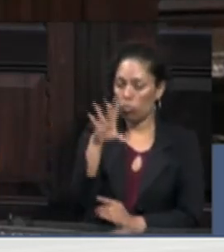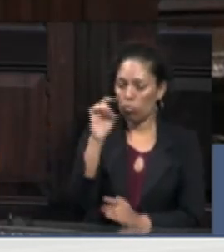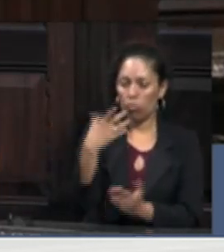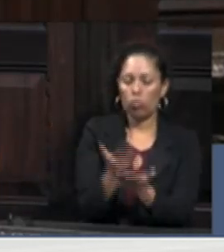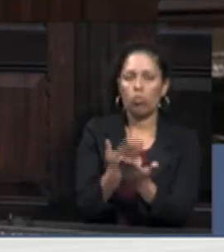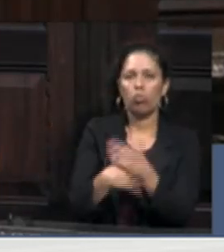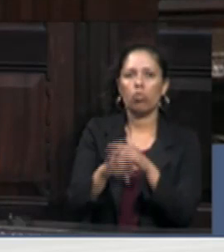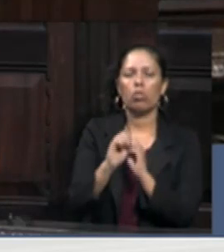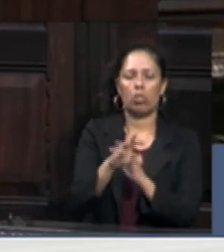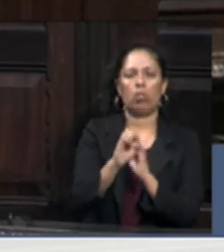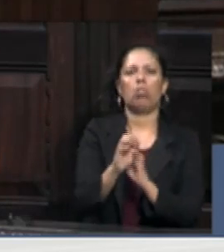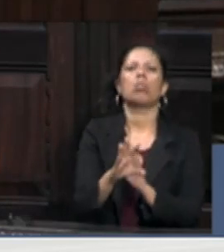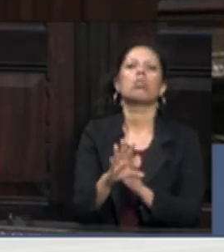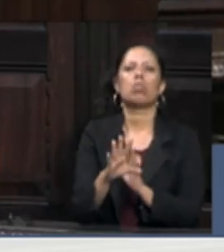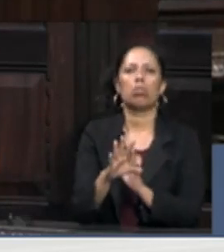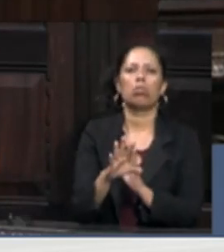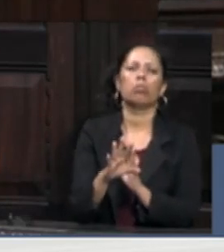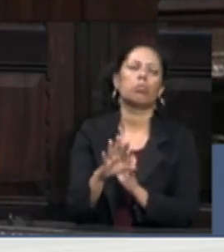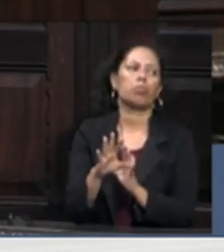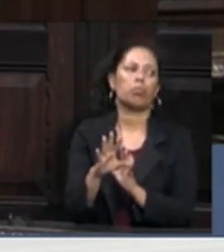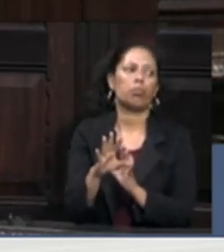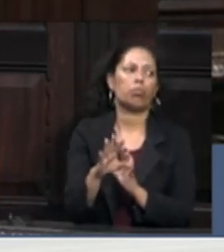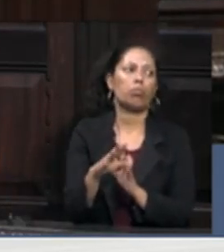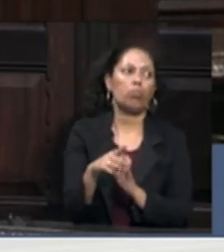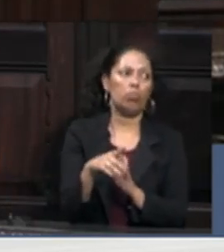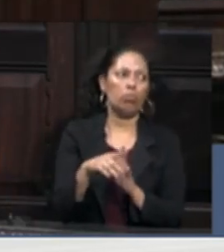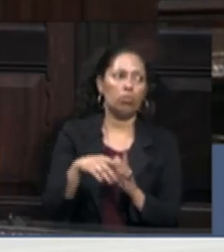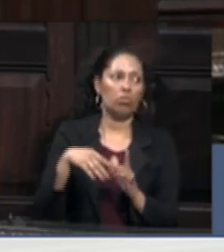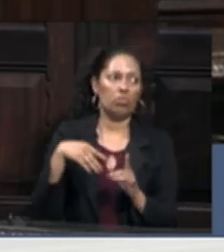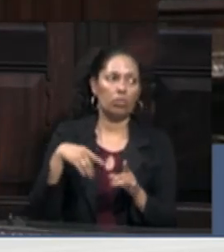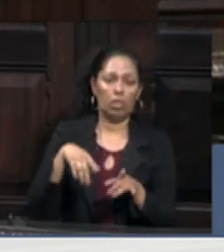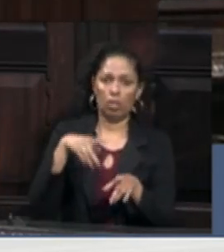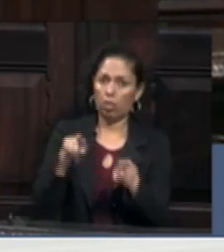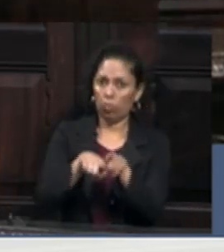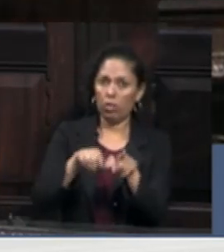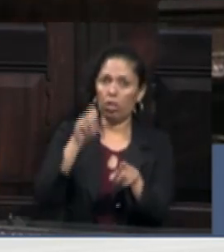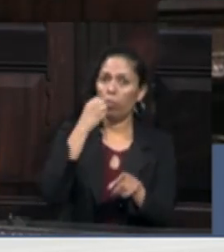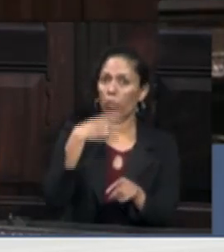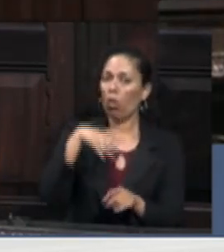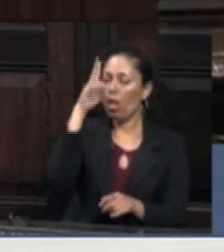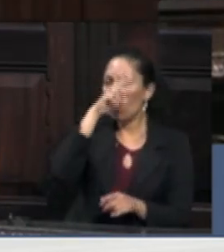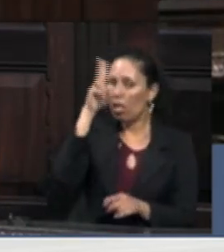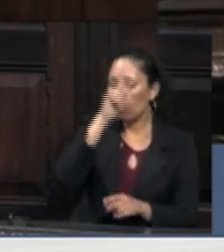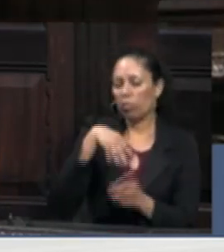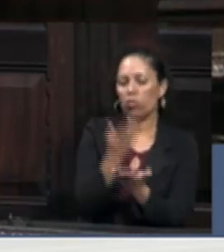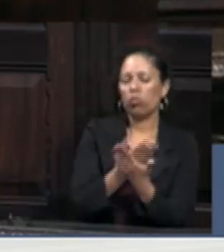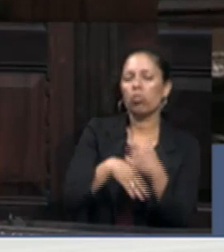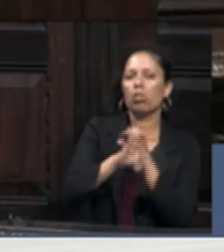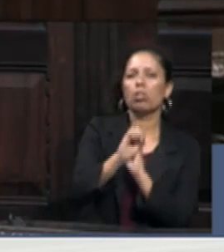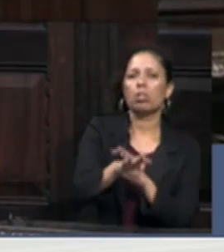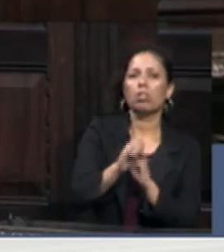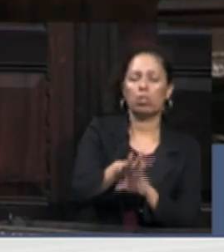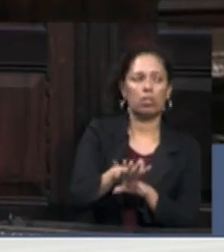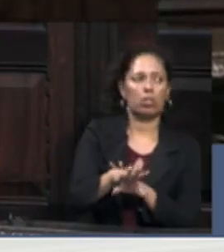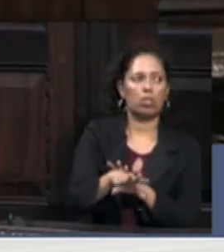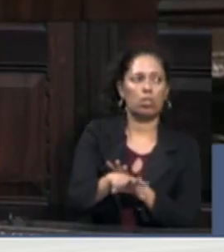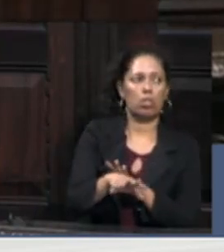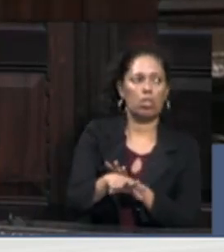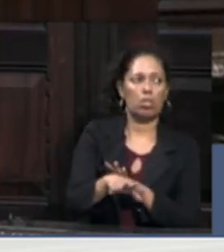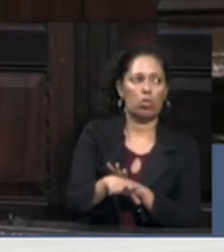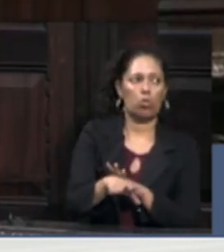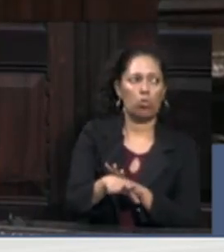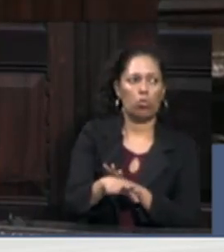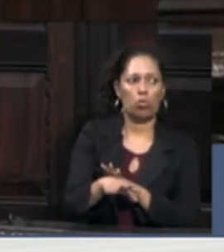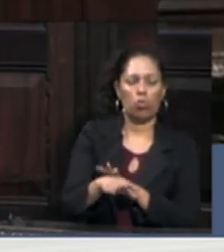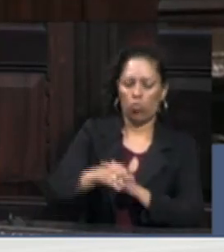função orçamentária da educação. E, aliás, sobre a educação é bom lembrar, deputado Dr. Julianelli, a decisão recente do Tribunal de